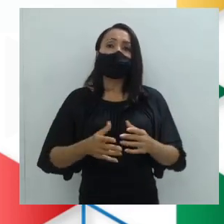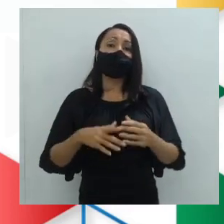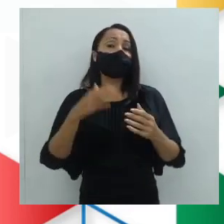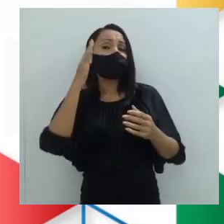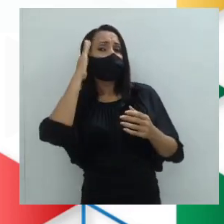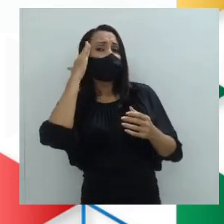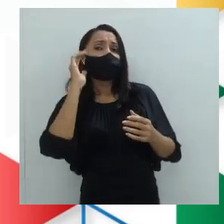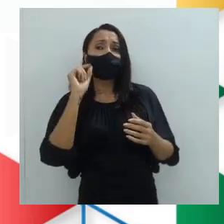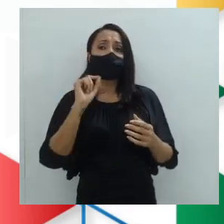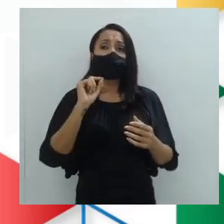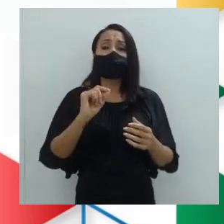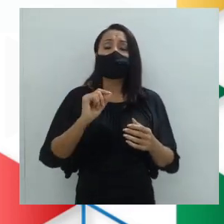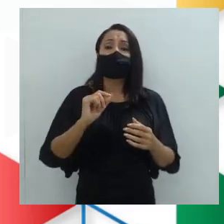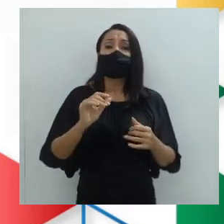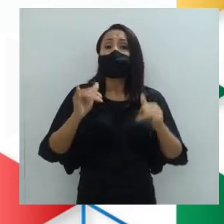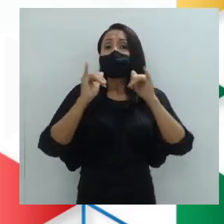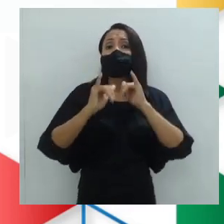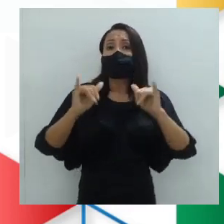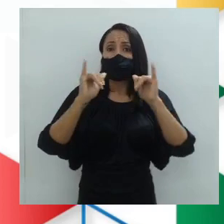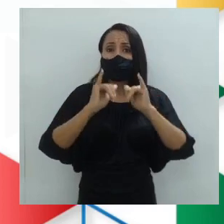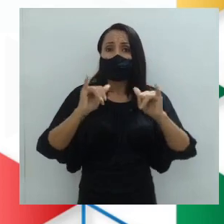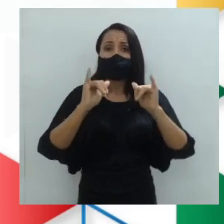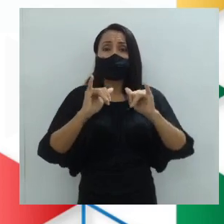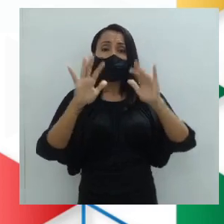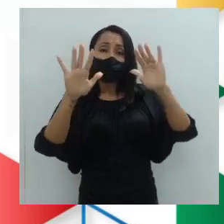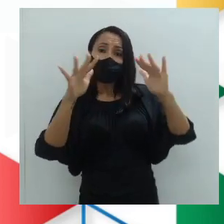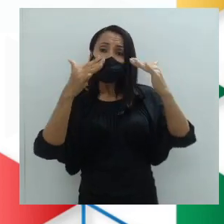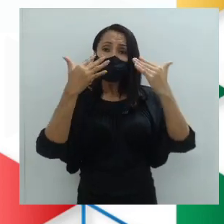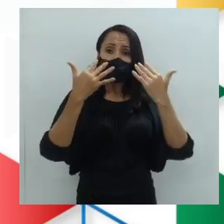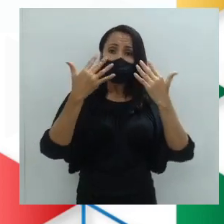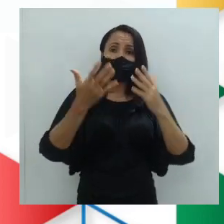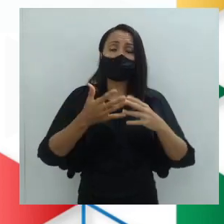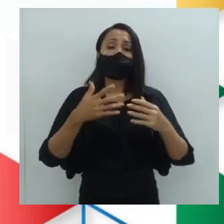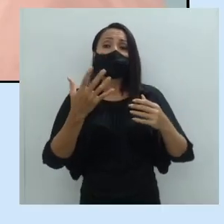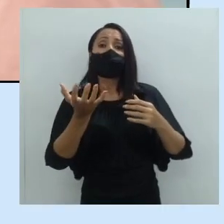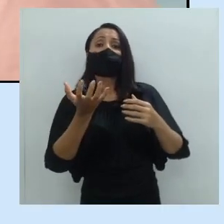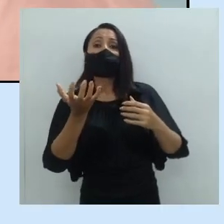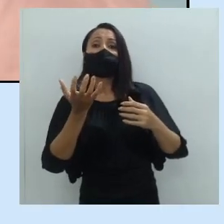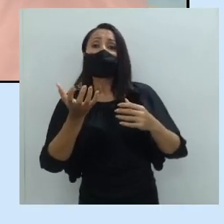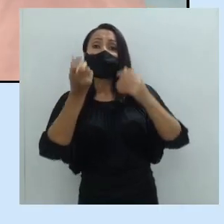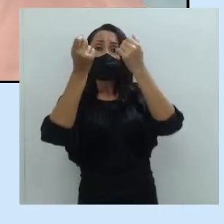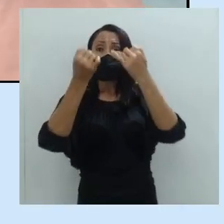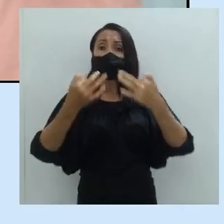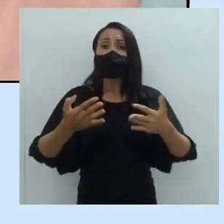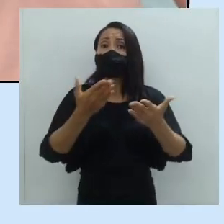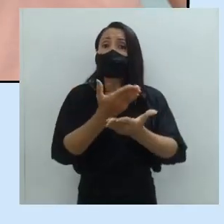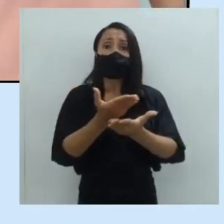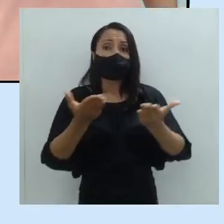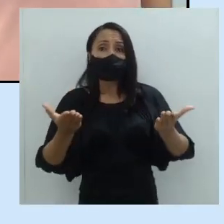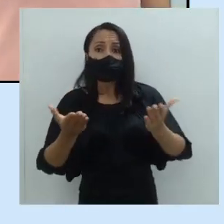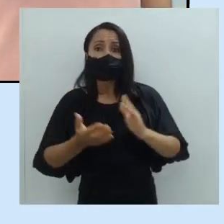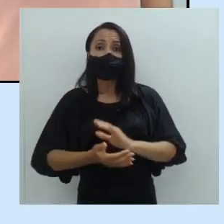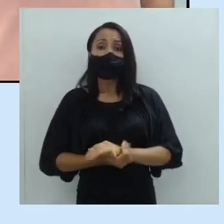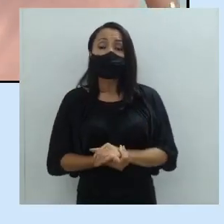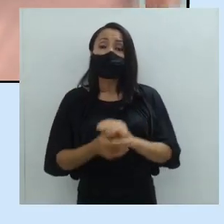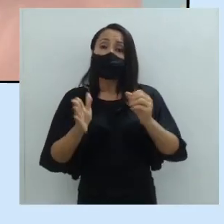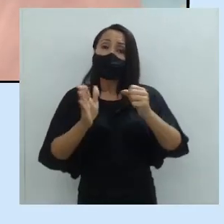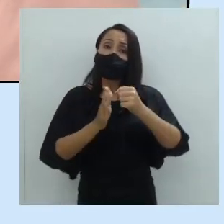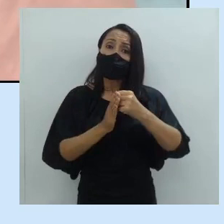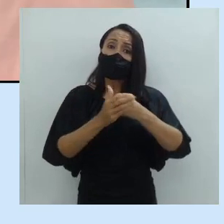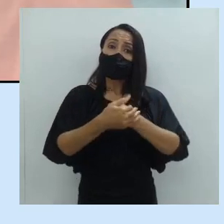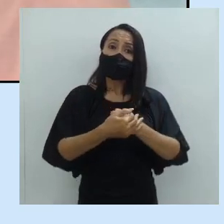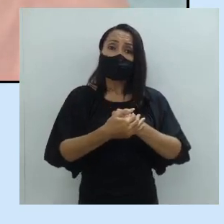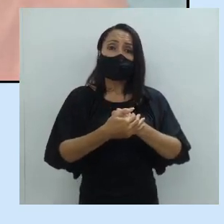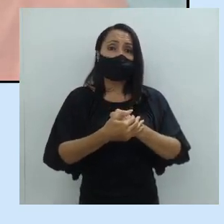pressupõe a informação. Então prestem bem atenção. O que eu quero chegar a dizer para vocês é que o implícito é o